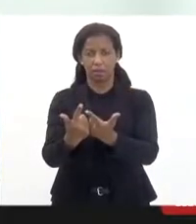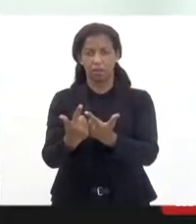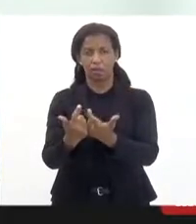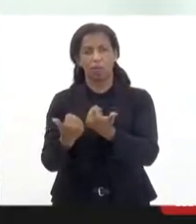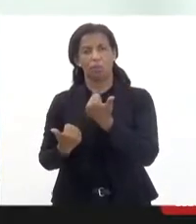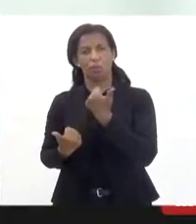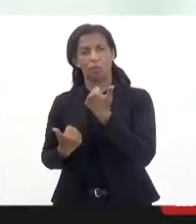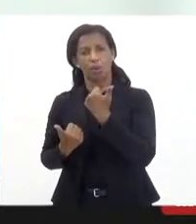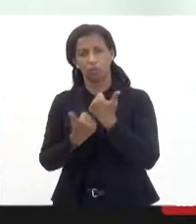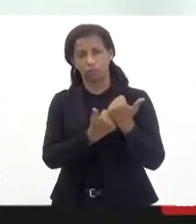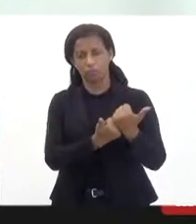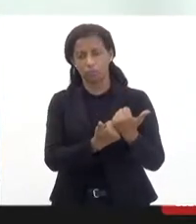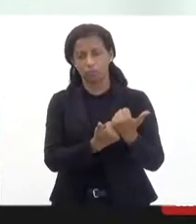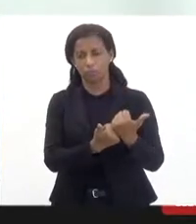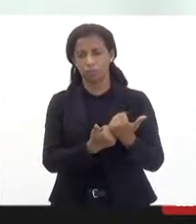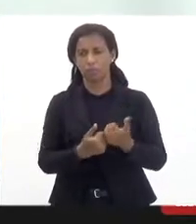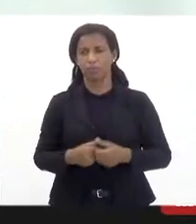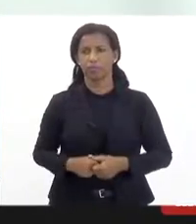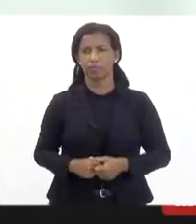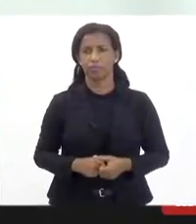auxílio.